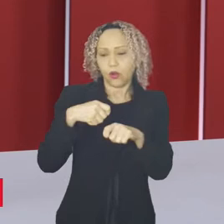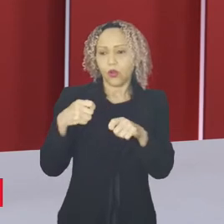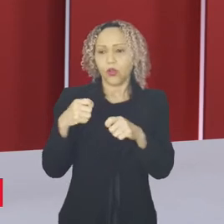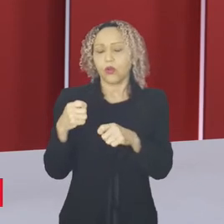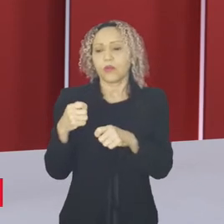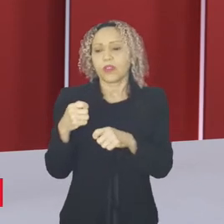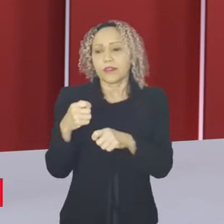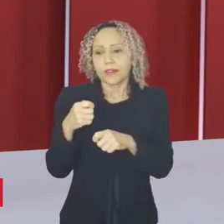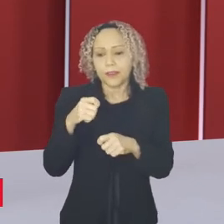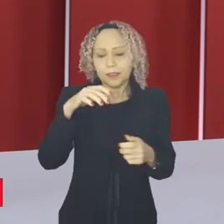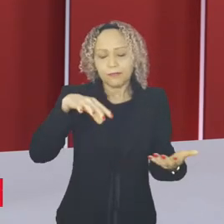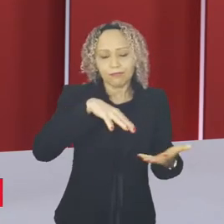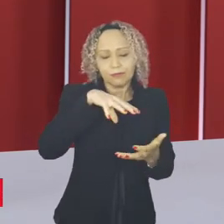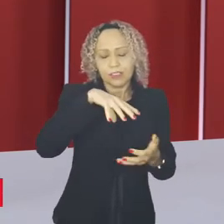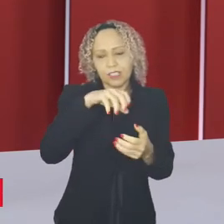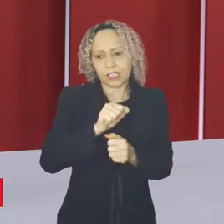Brito.